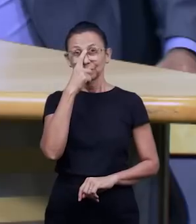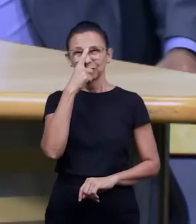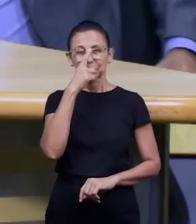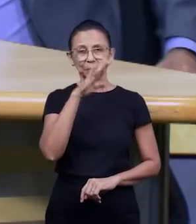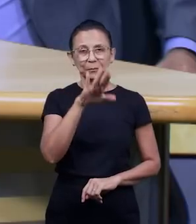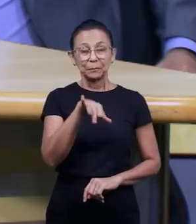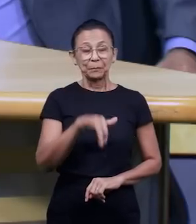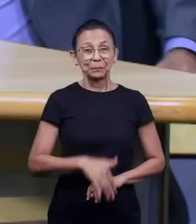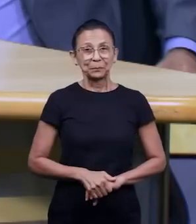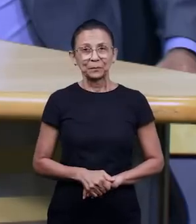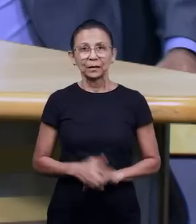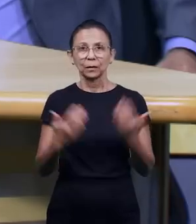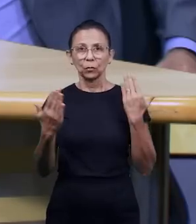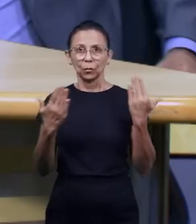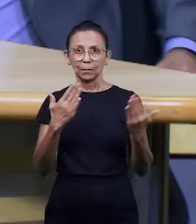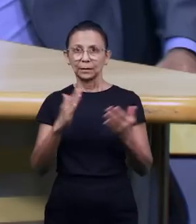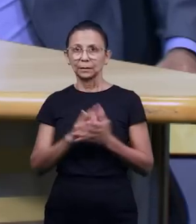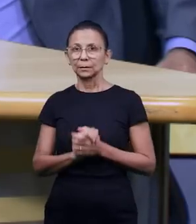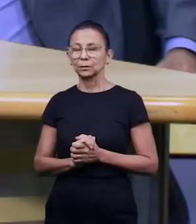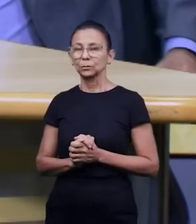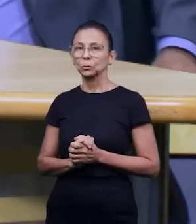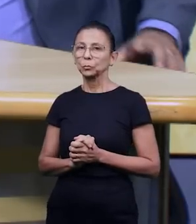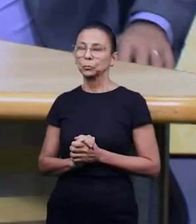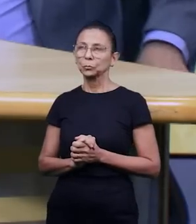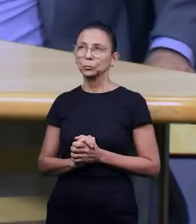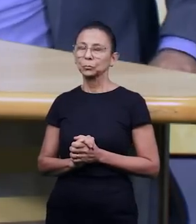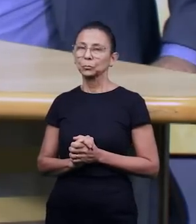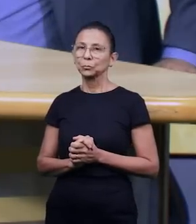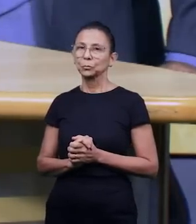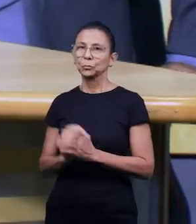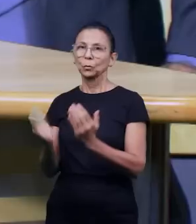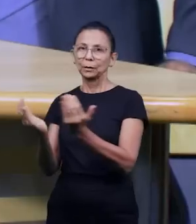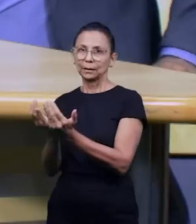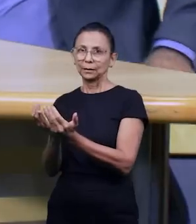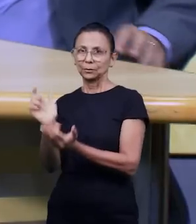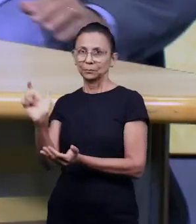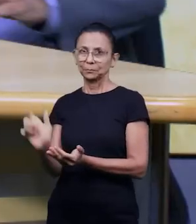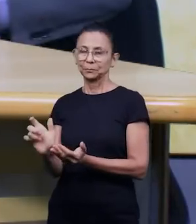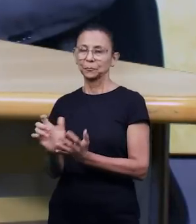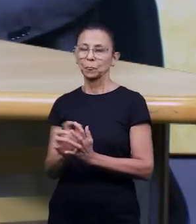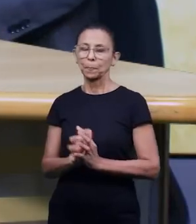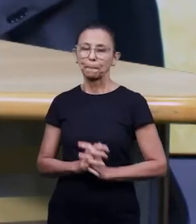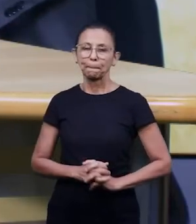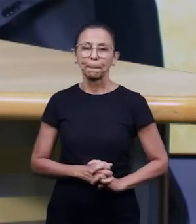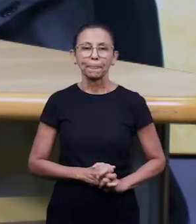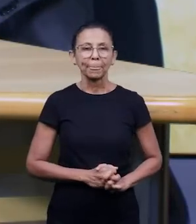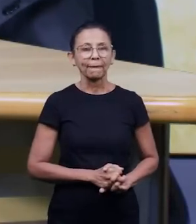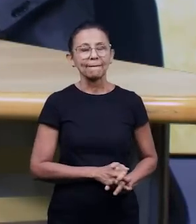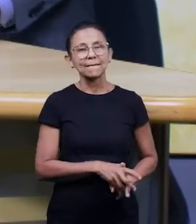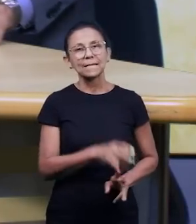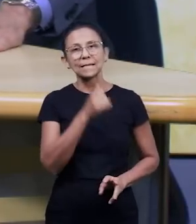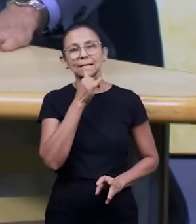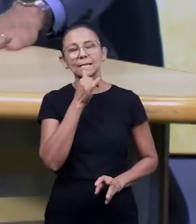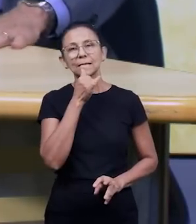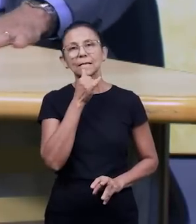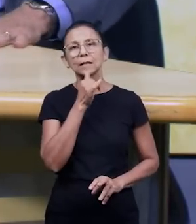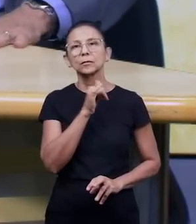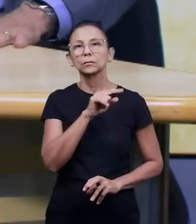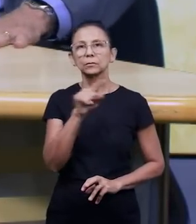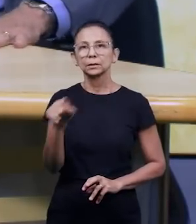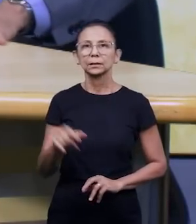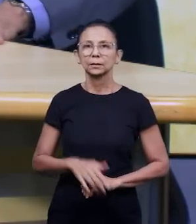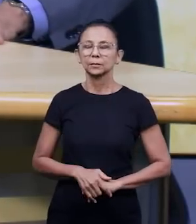se percebe. Que você vê. Que você vê. Né? E agora a gente entra numa sequência de sintomas, que é aquilo que o